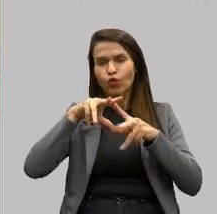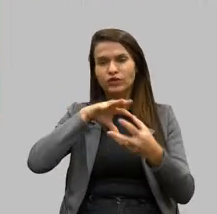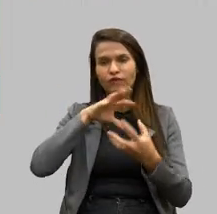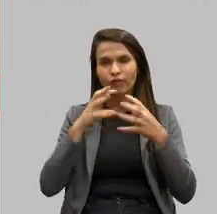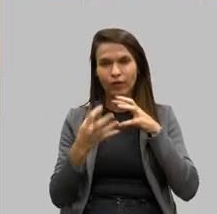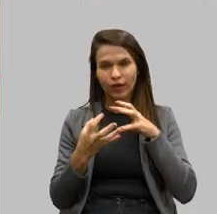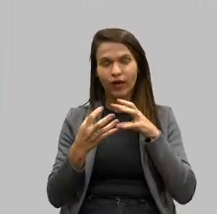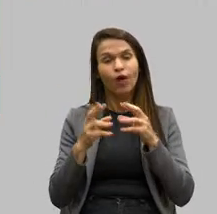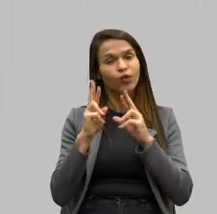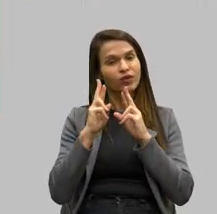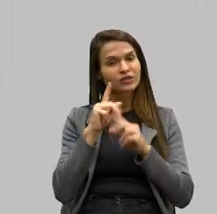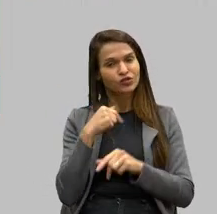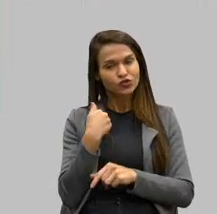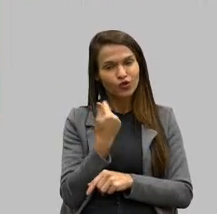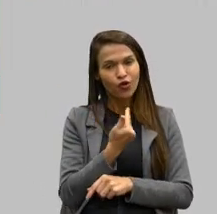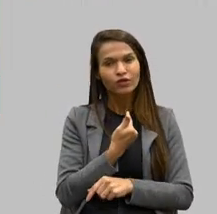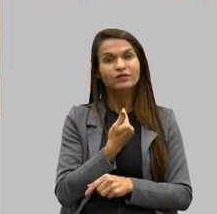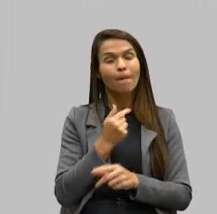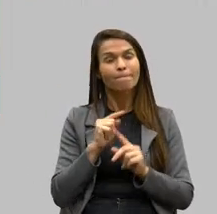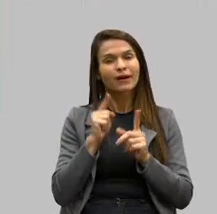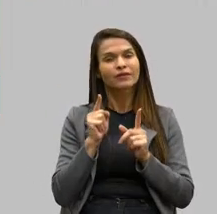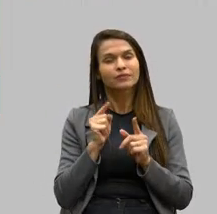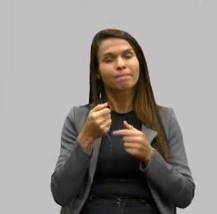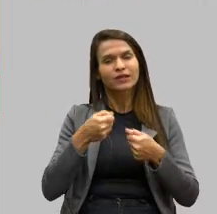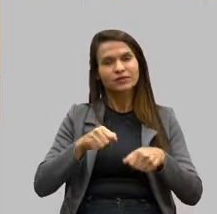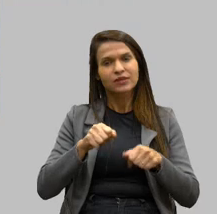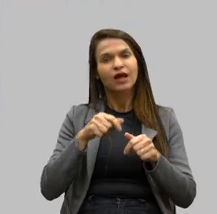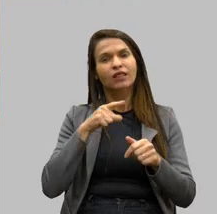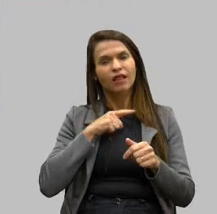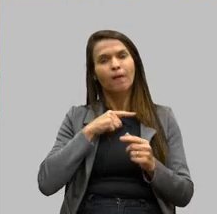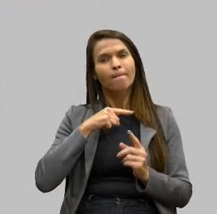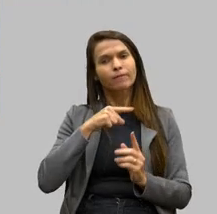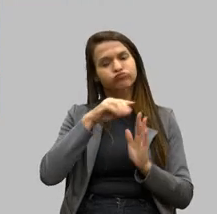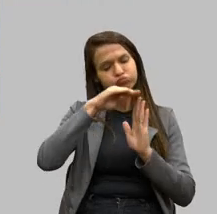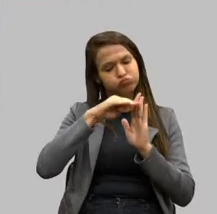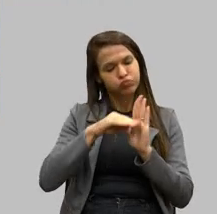É um desejo nosso, realmente, mas, realmente, a precisa ter uma lista de prioridade.